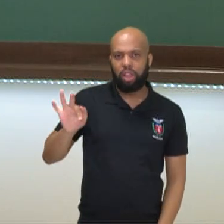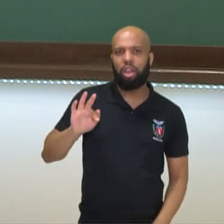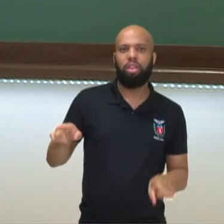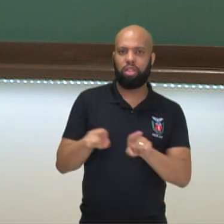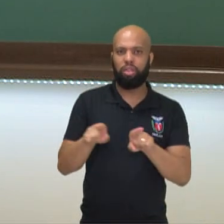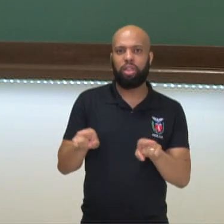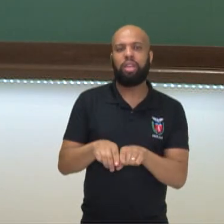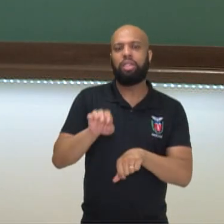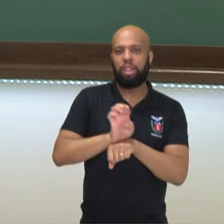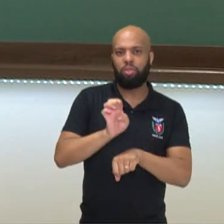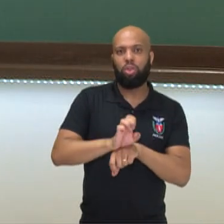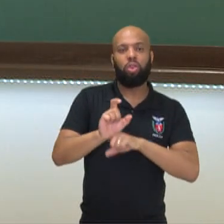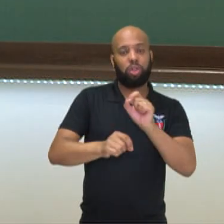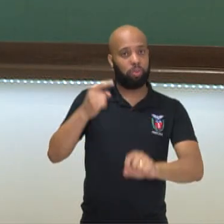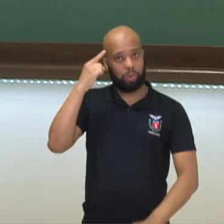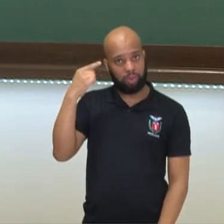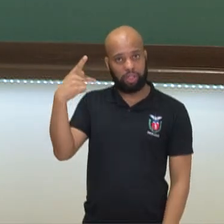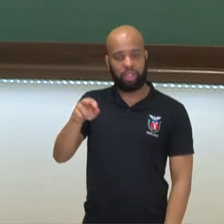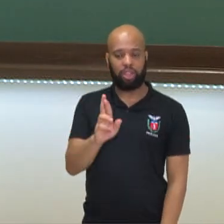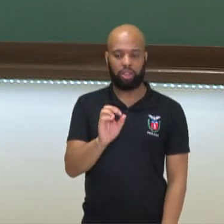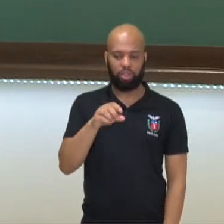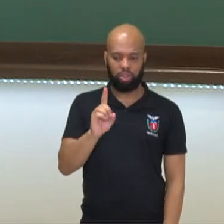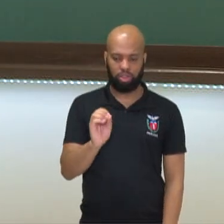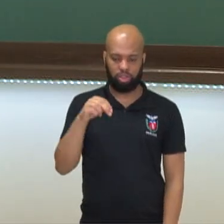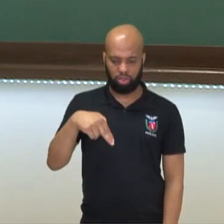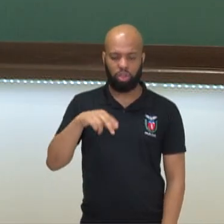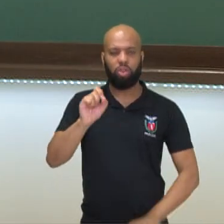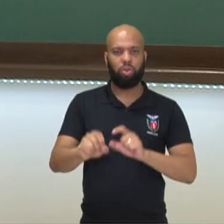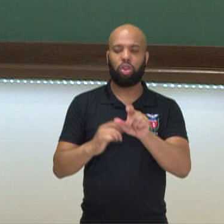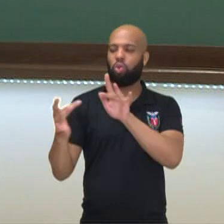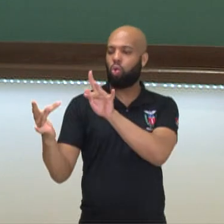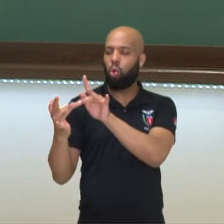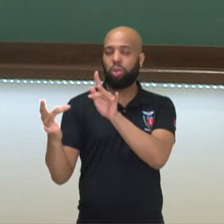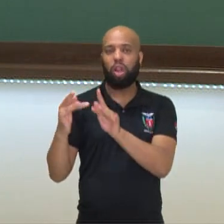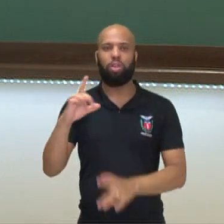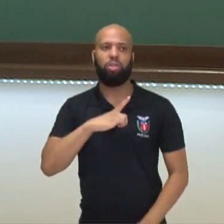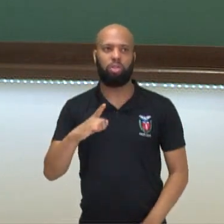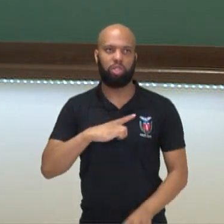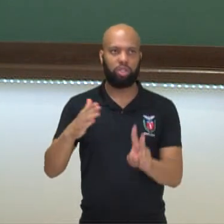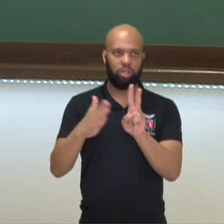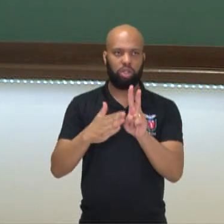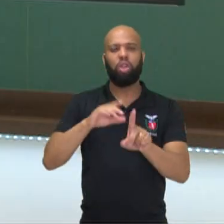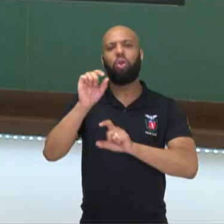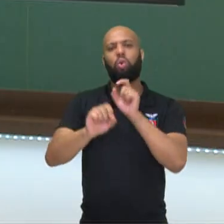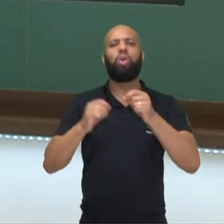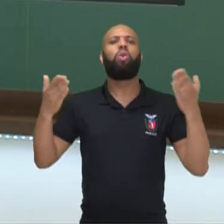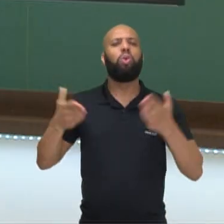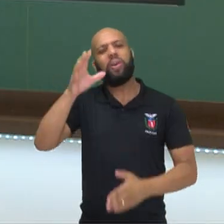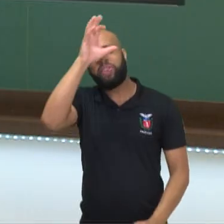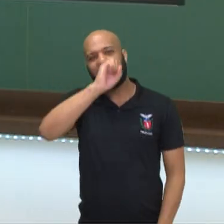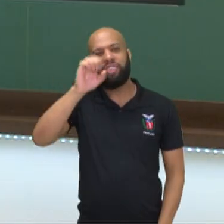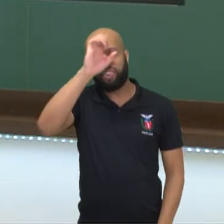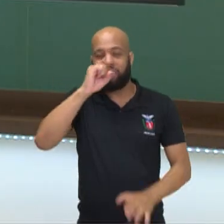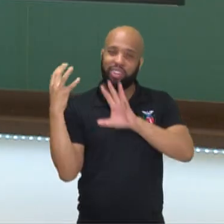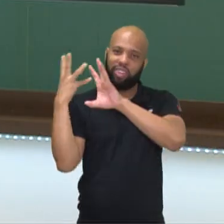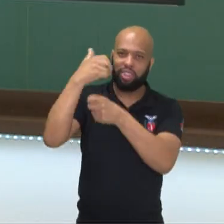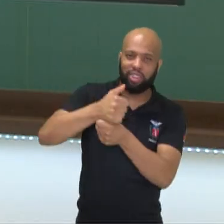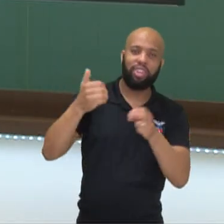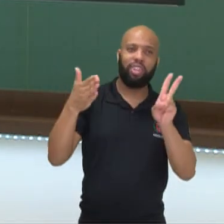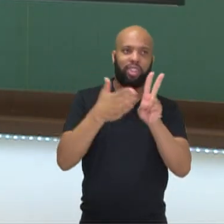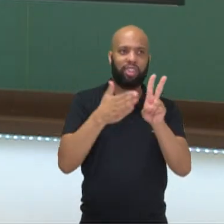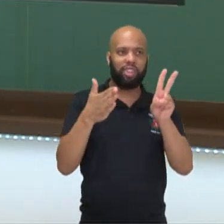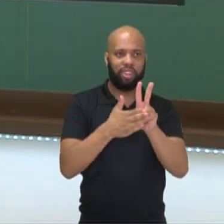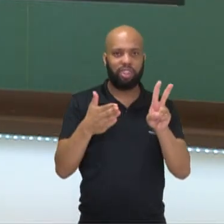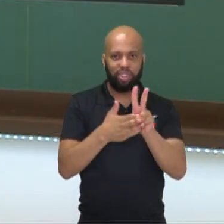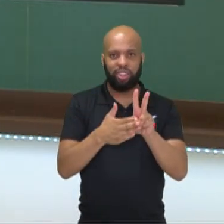a ideia do Rondon. Destaque no contato com os indígenas. O que nós aprendemos nessa aula? Os